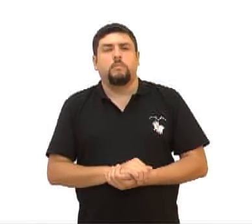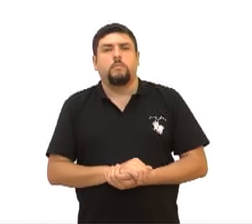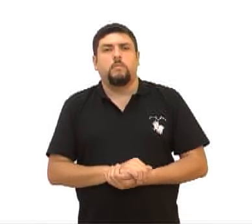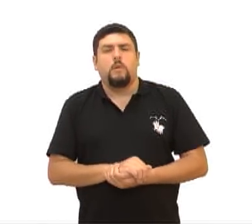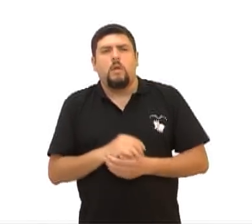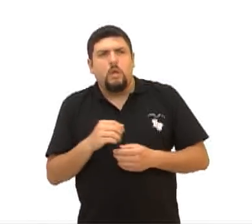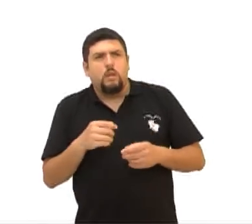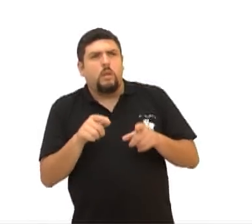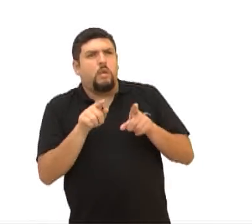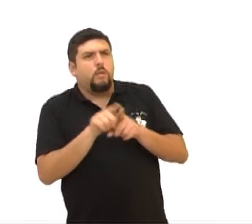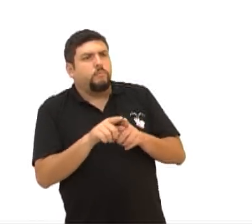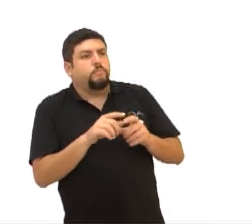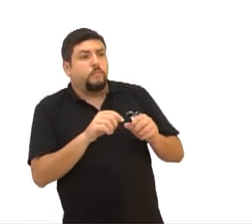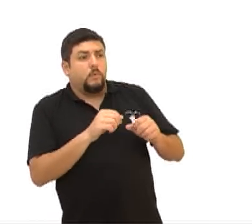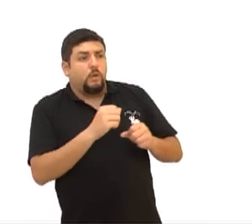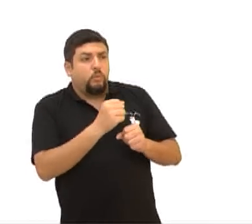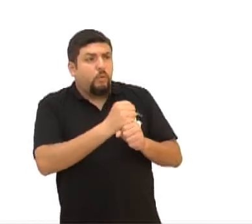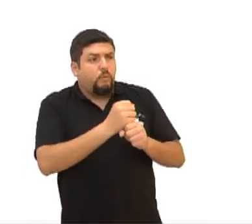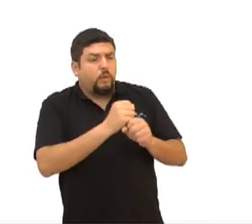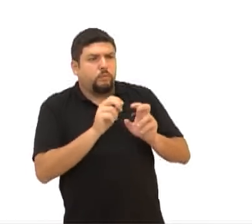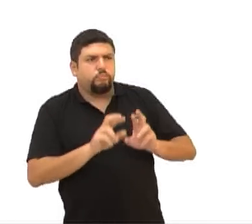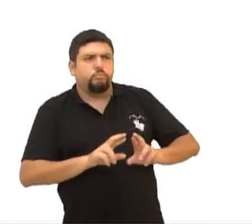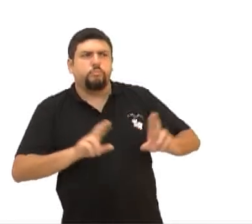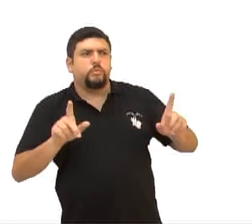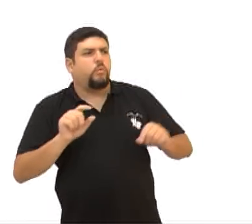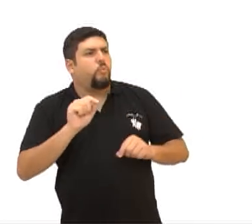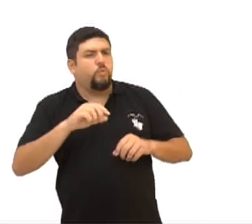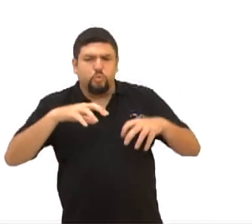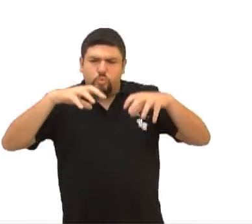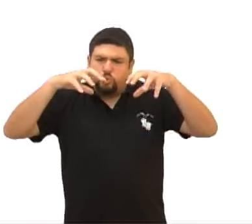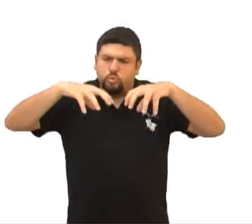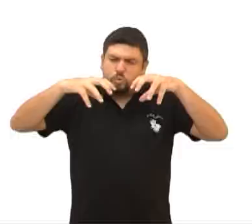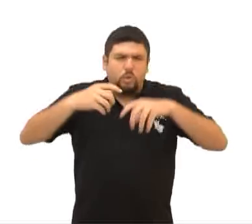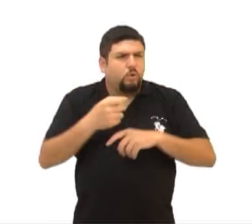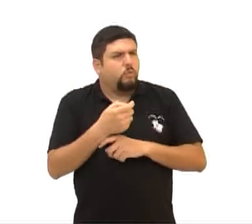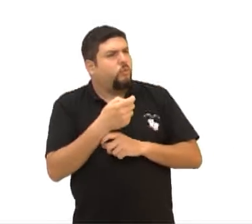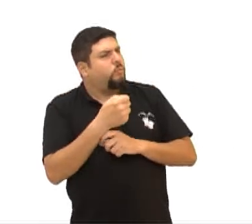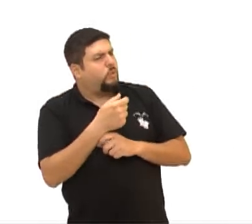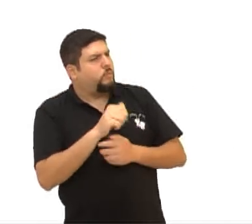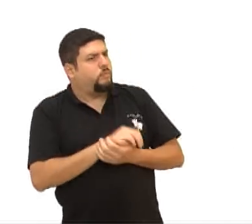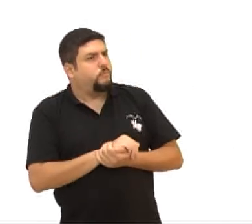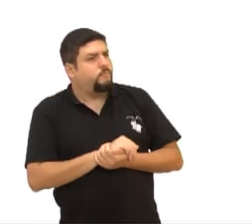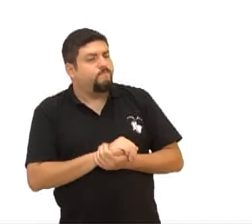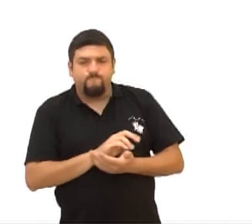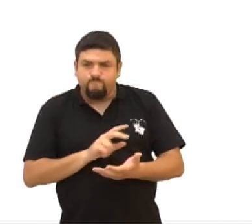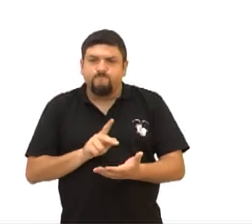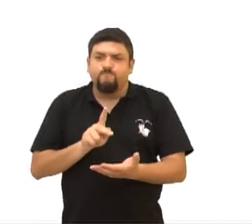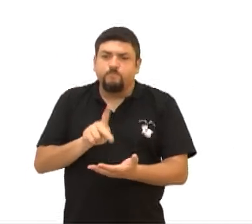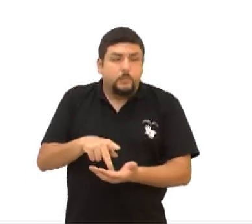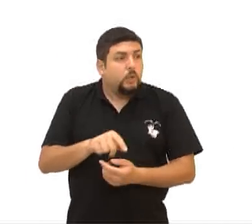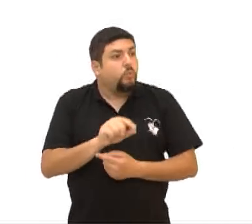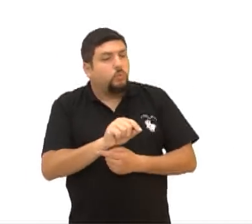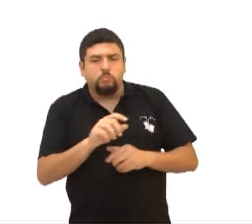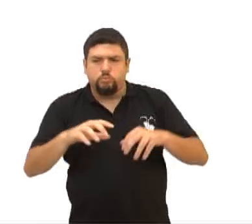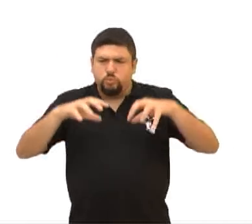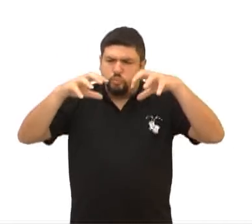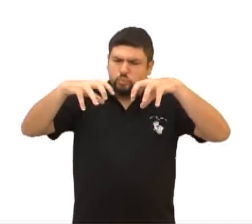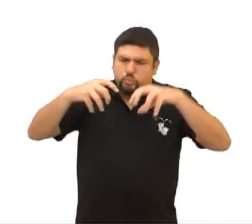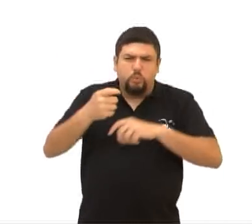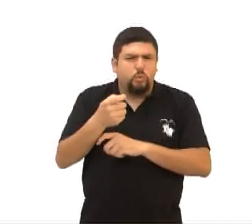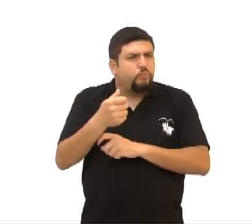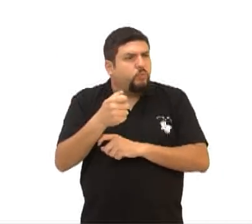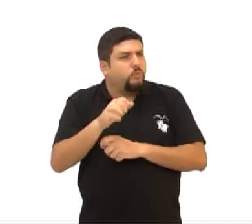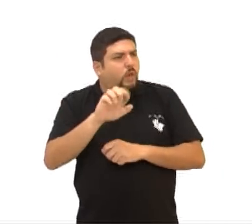ou menos atípico, com baixa precipitação. Esse é um dos grandes fatores que estamos